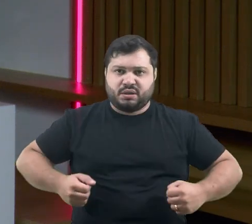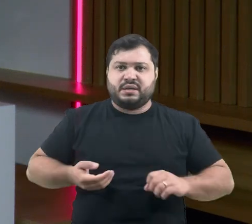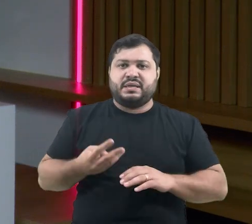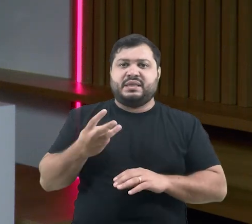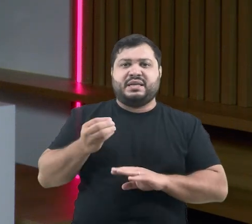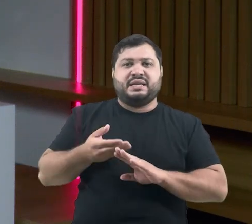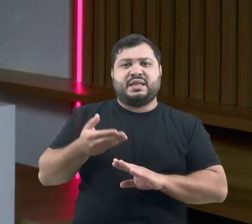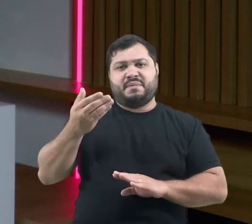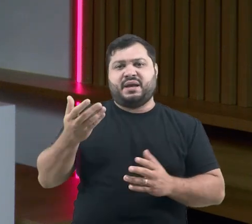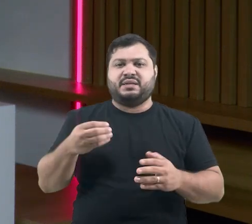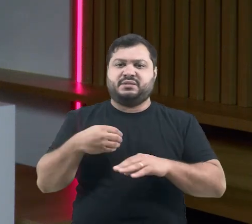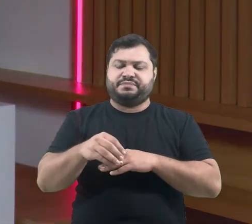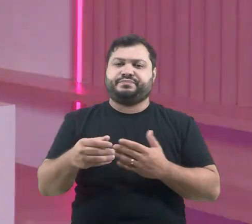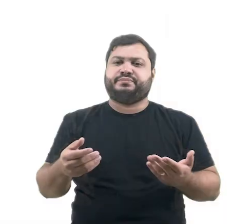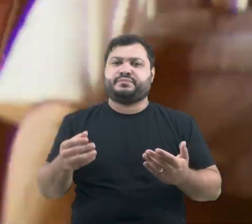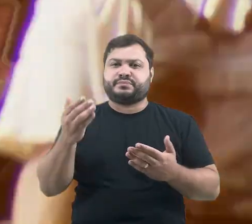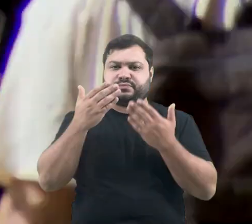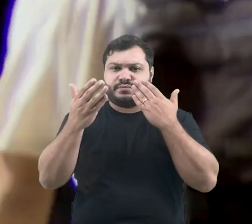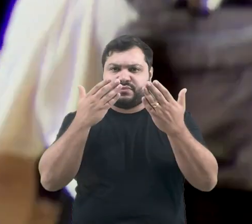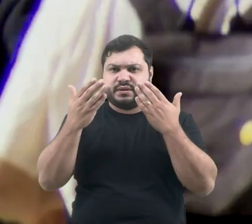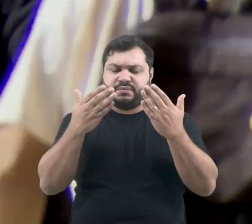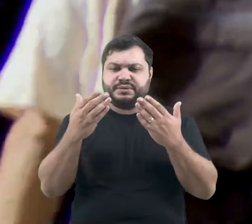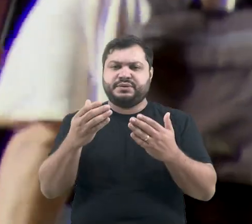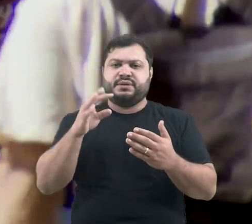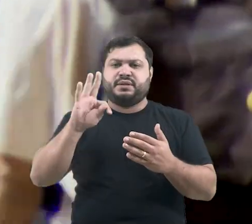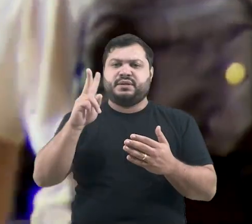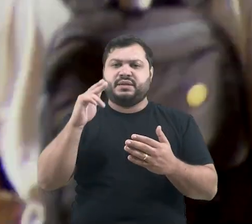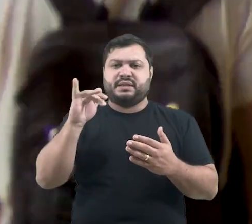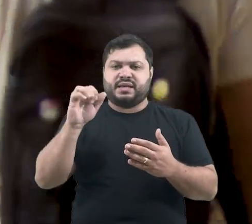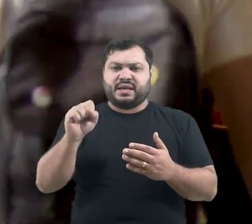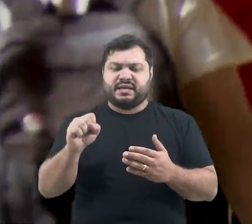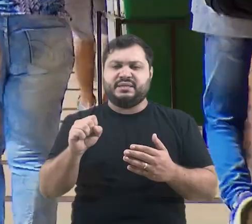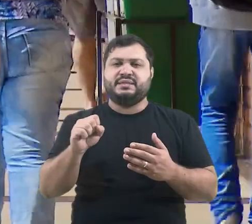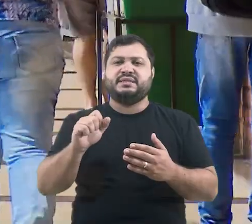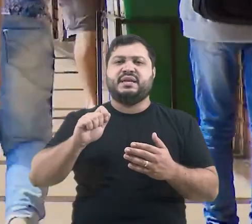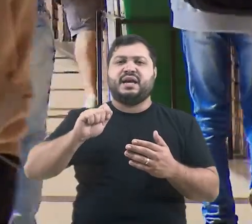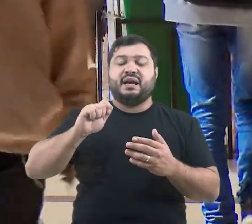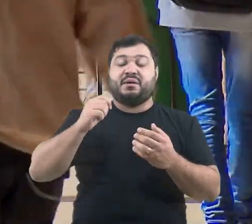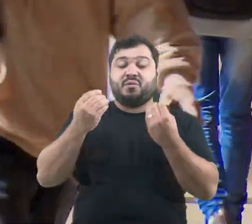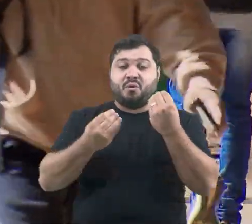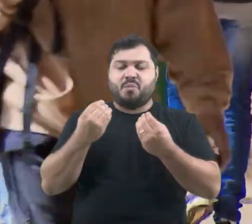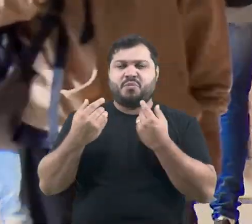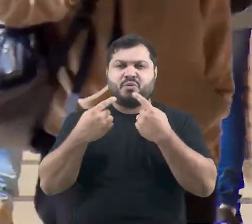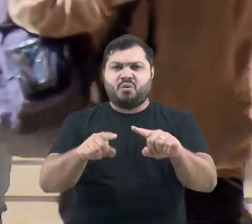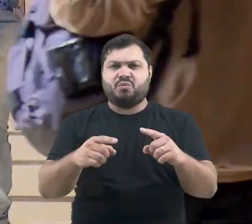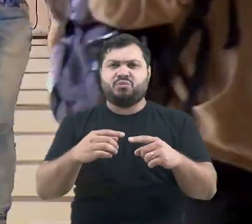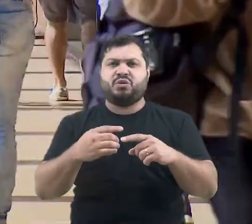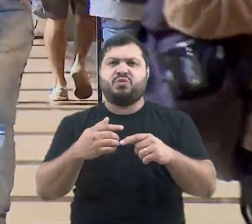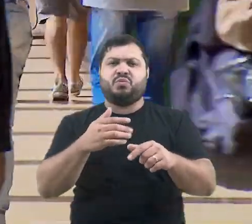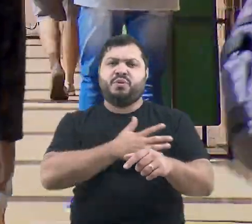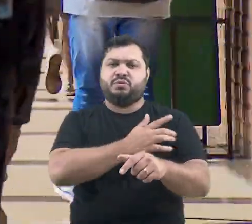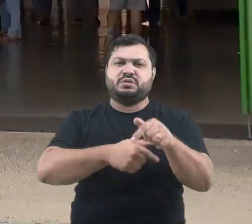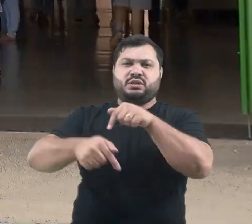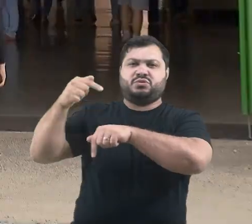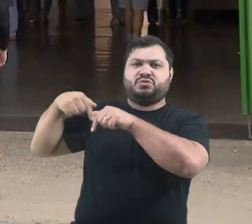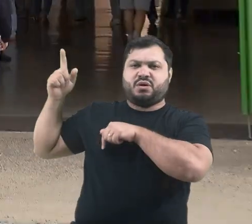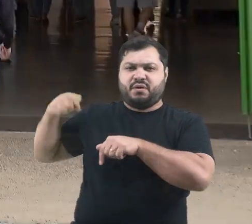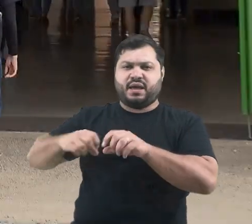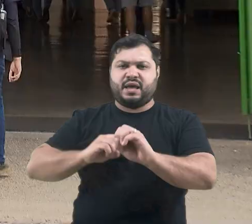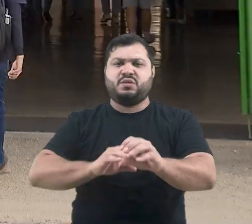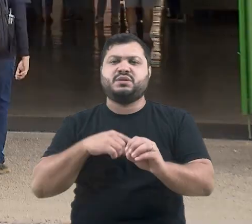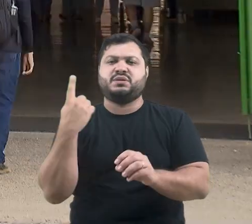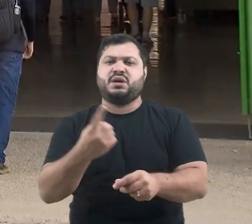corporal dela, está acima do recomendado. Para a psicóloga Thaís de Menezes, a chave para combater o preconceito estrutural passa